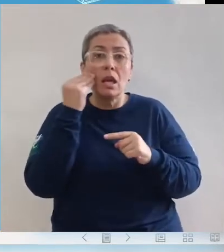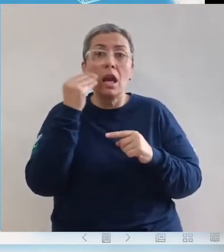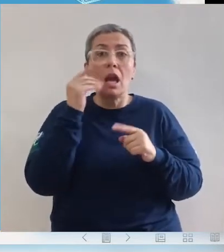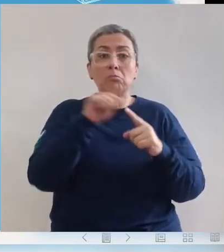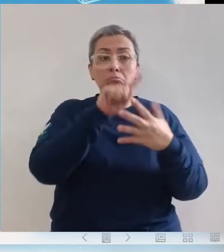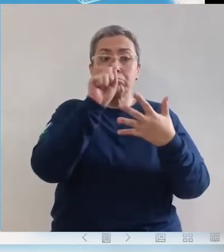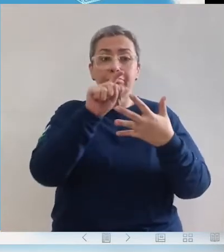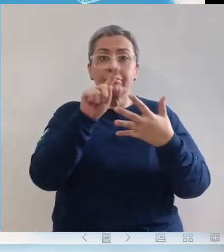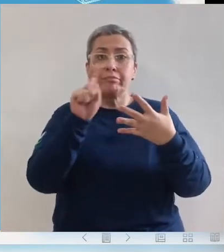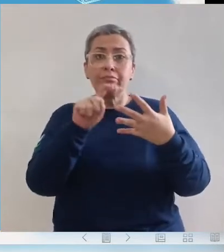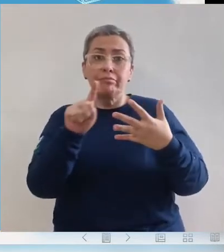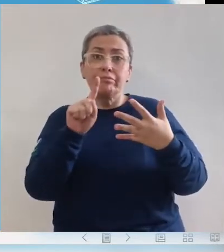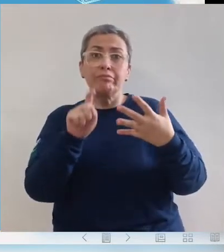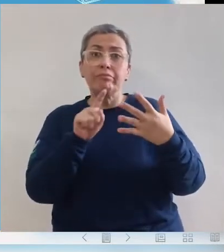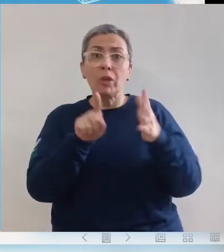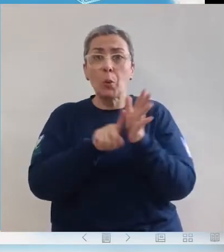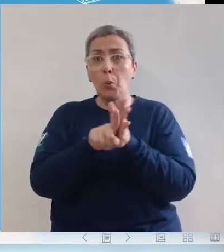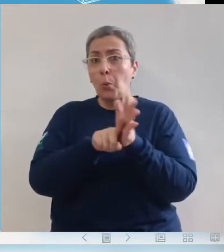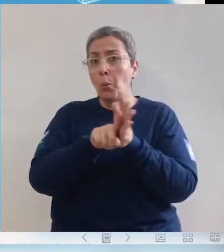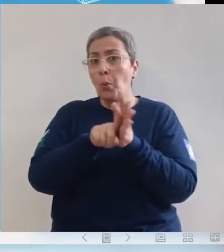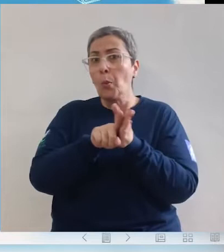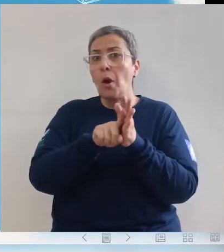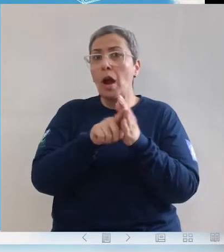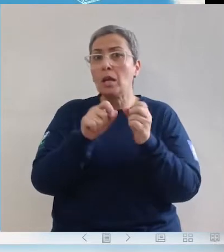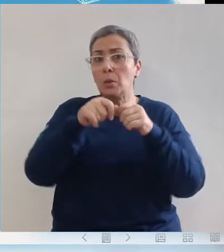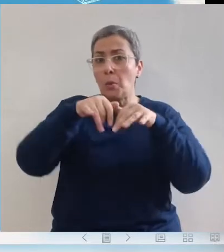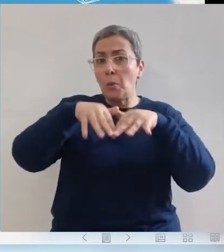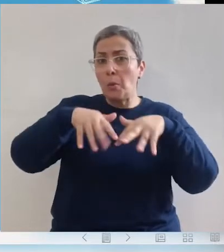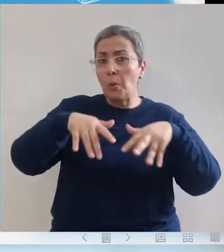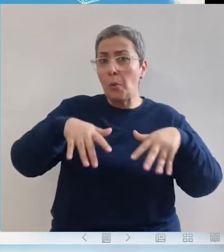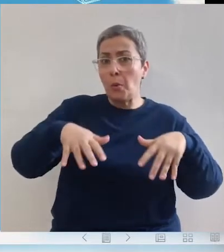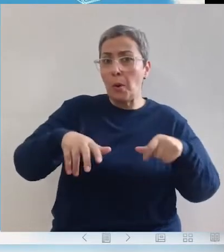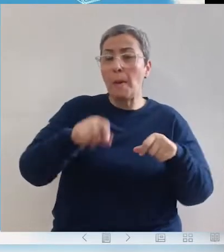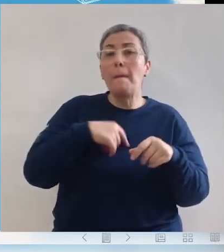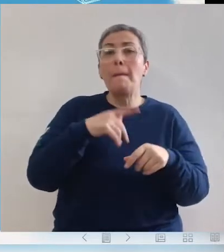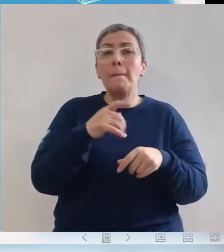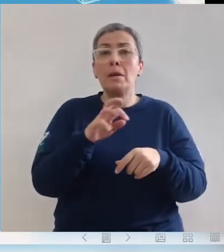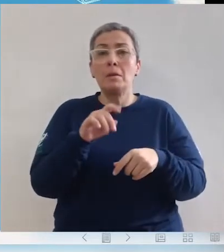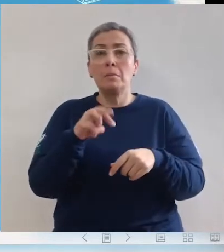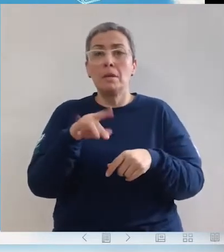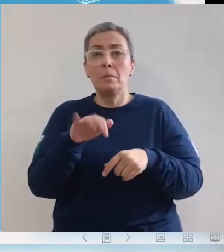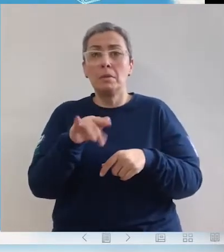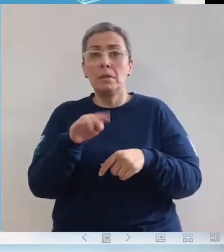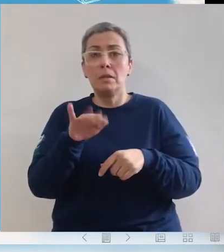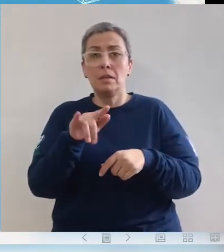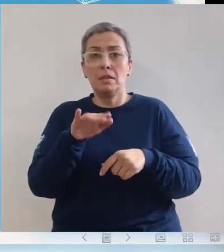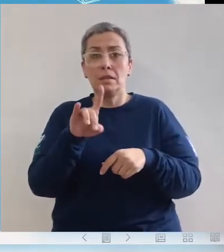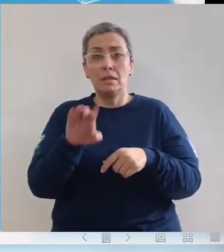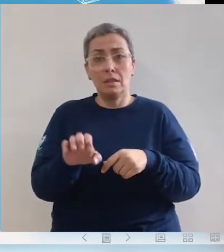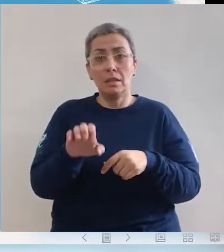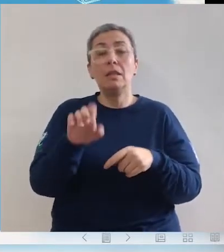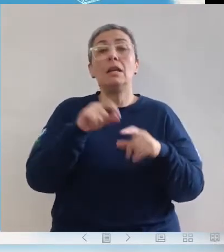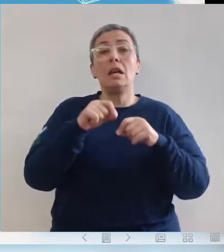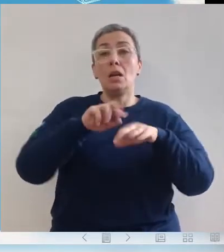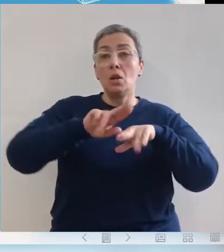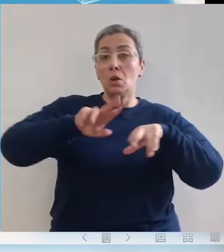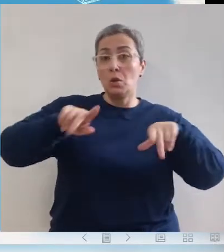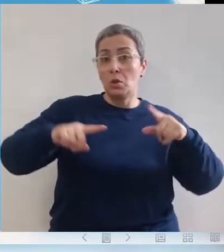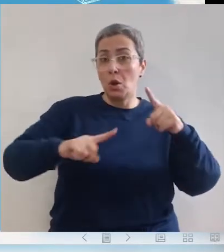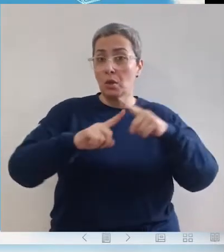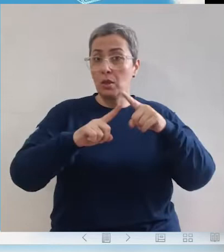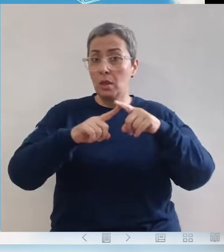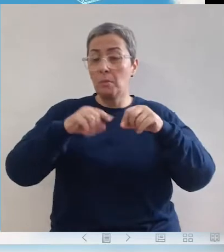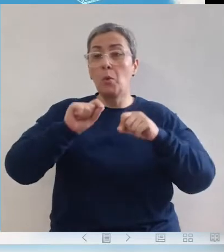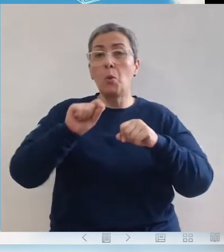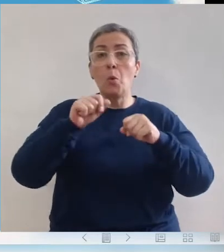testem hipóteses, investiguem a permeabilidade de diferentes tipos de solo, registrem como